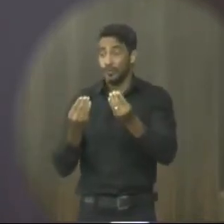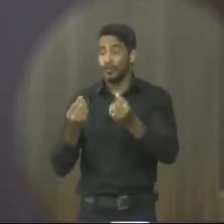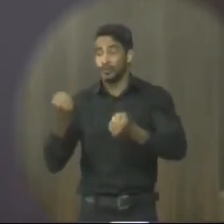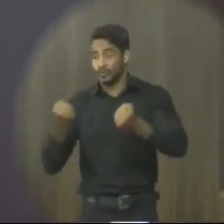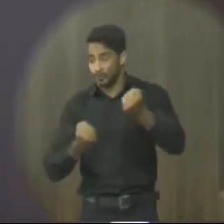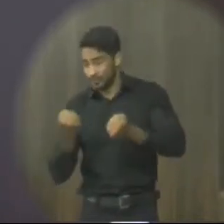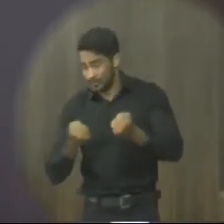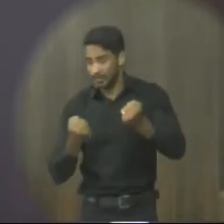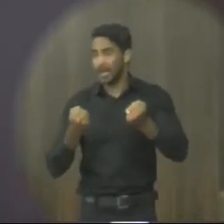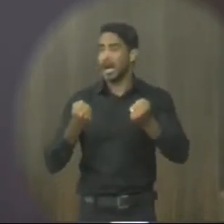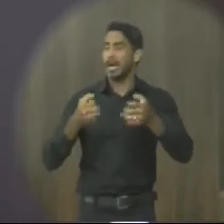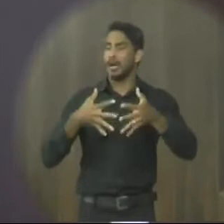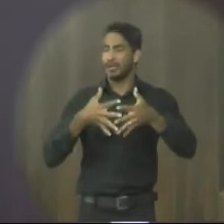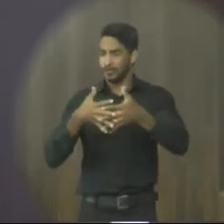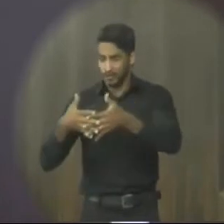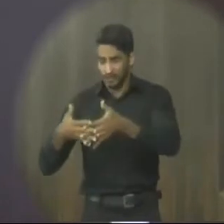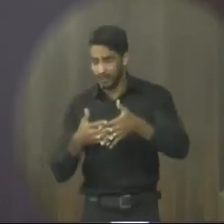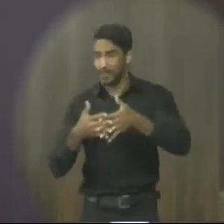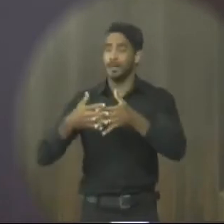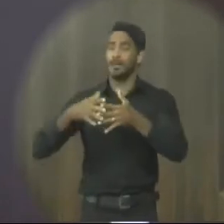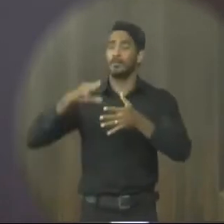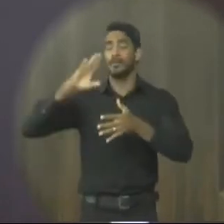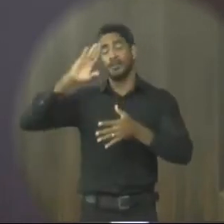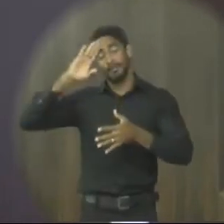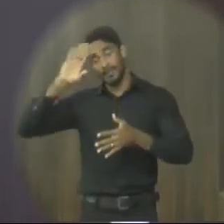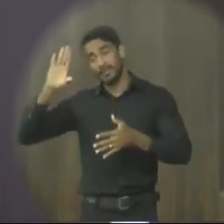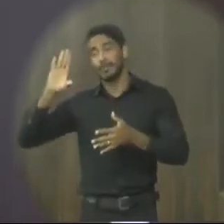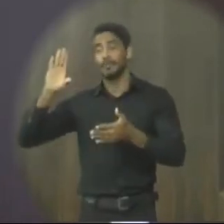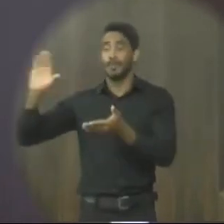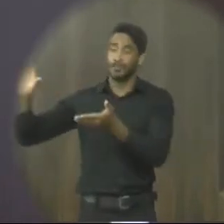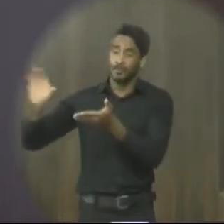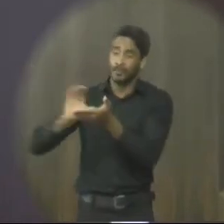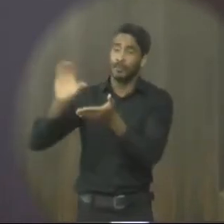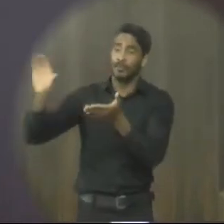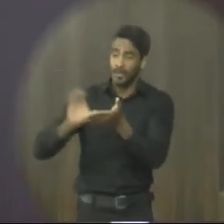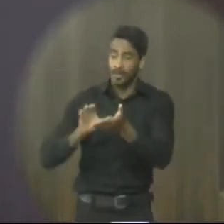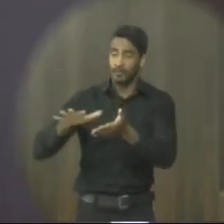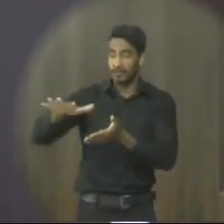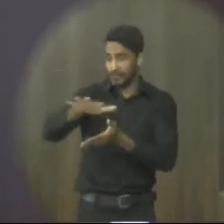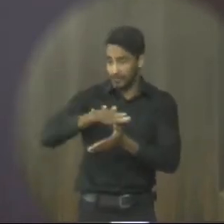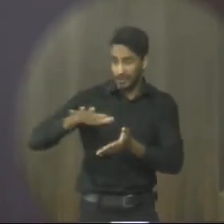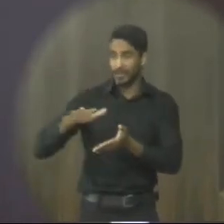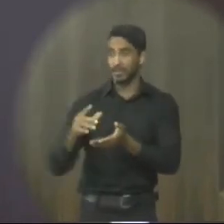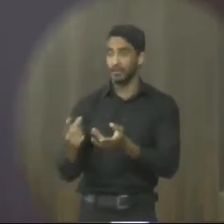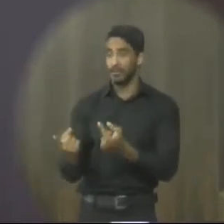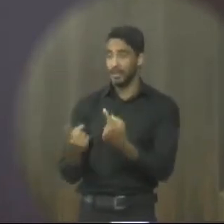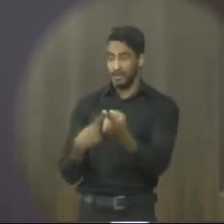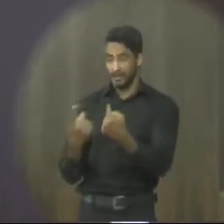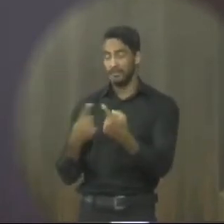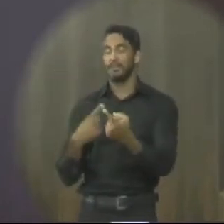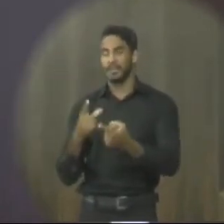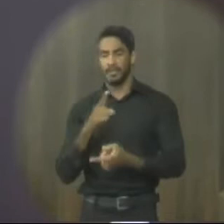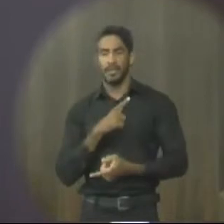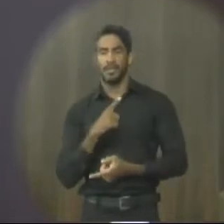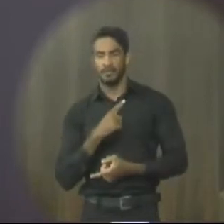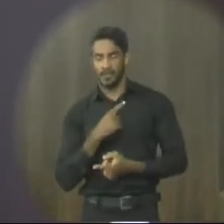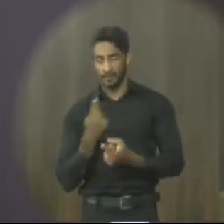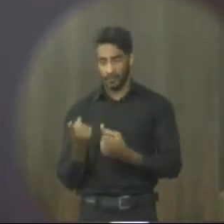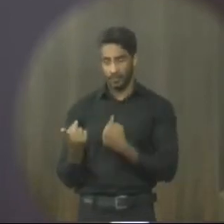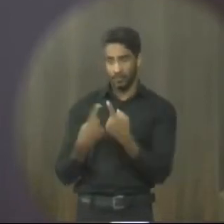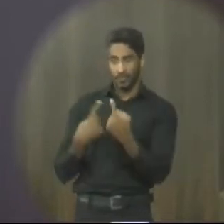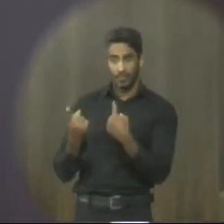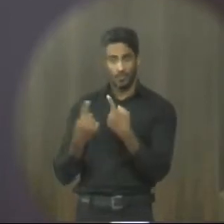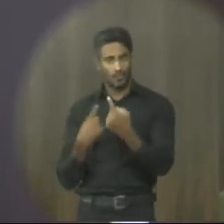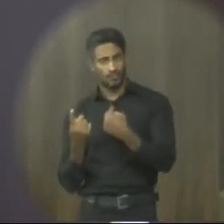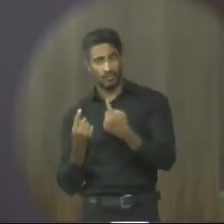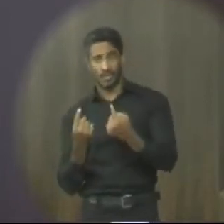cargas, principalmente com os investimentos na região. A Avenida Santa Mônica ela tem recebido um trânsito